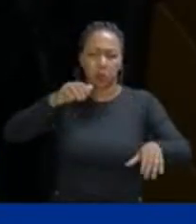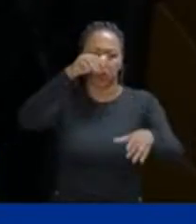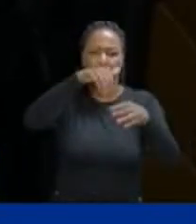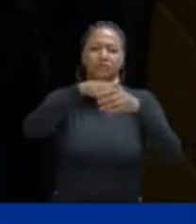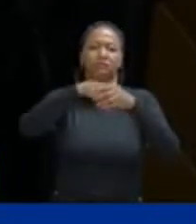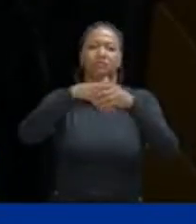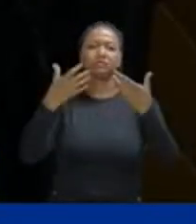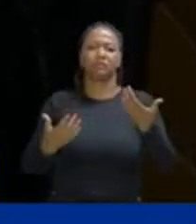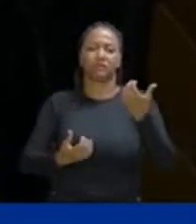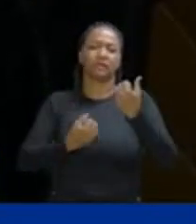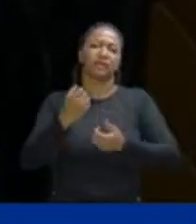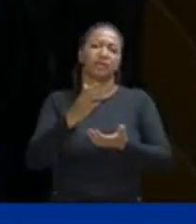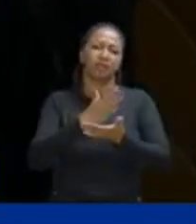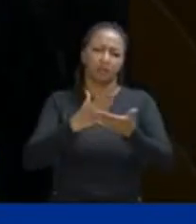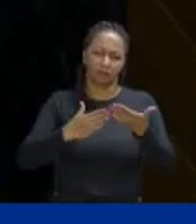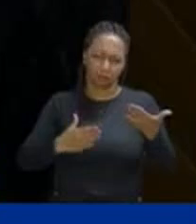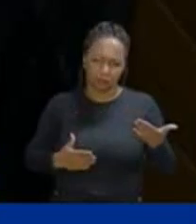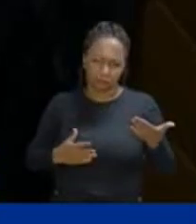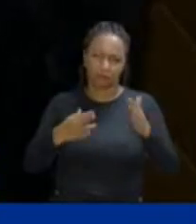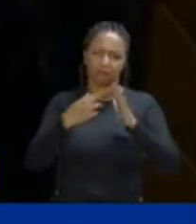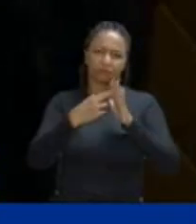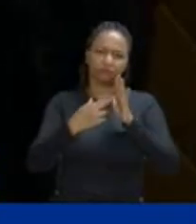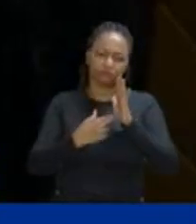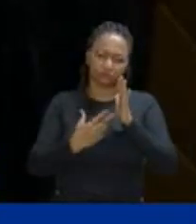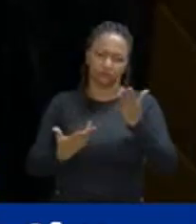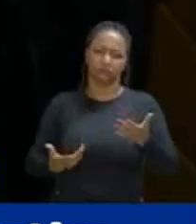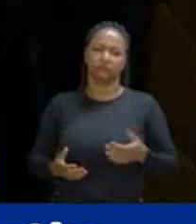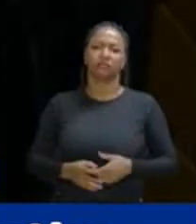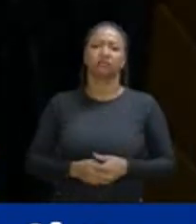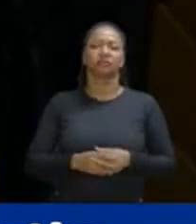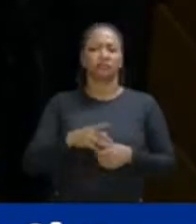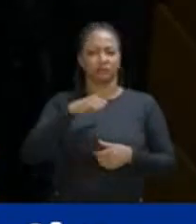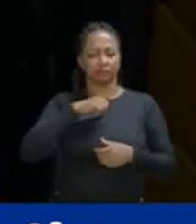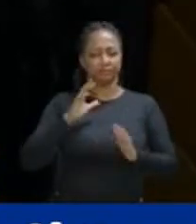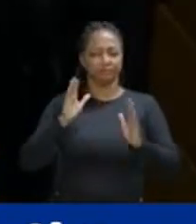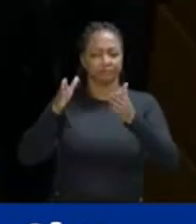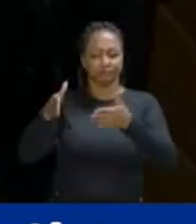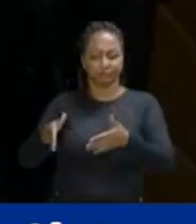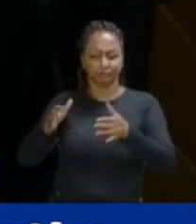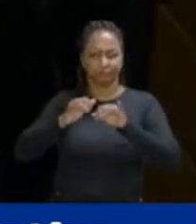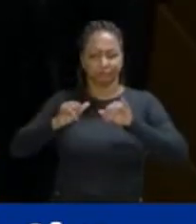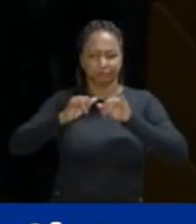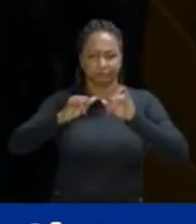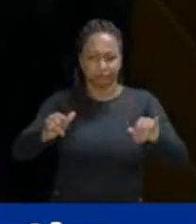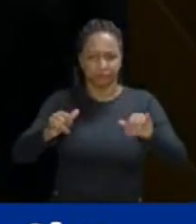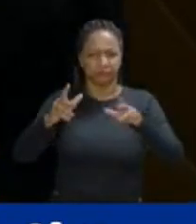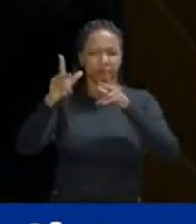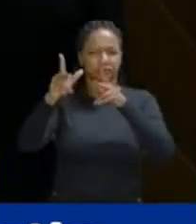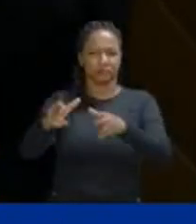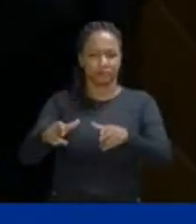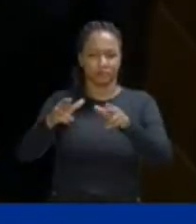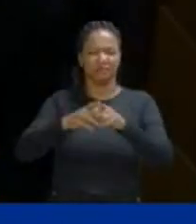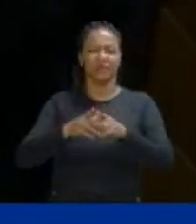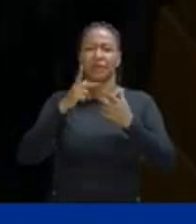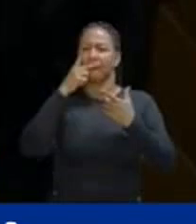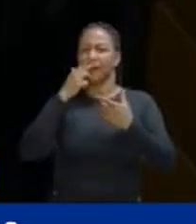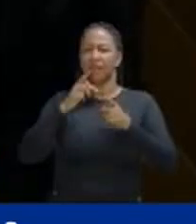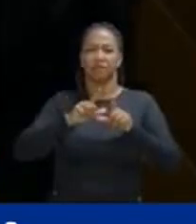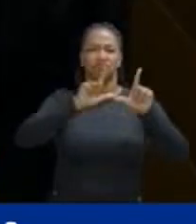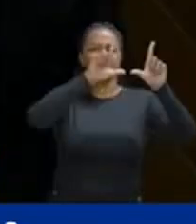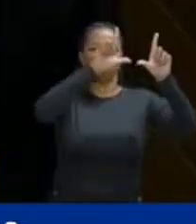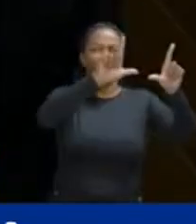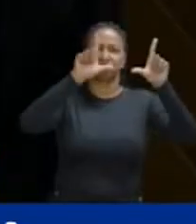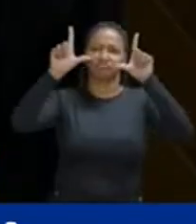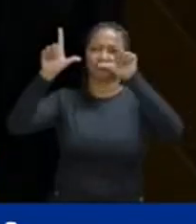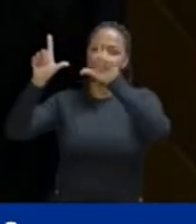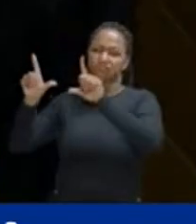ou particulares, com algumas exceções. No caso específico de propaganda que se assemelha a outdoor, o artigo